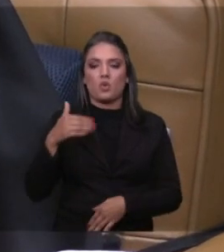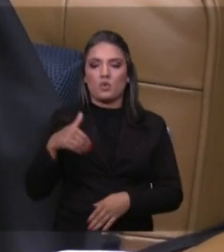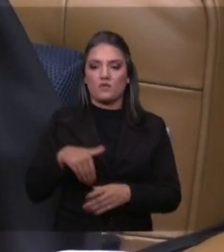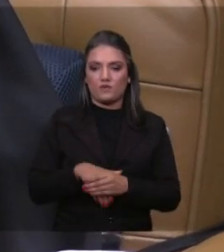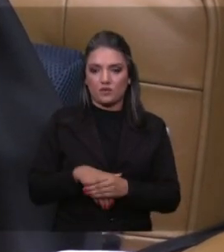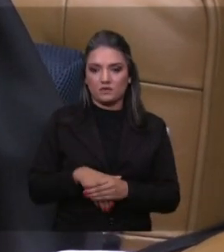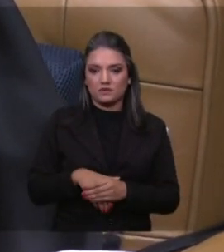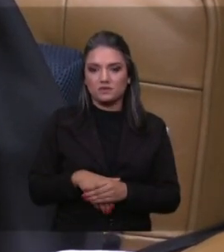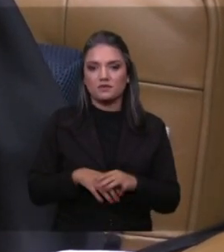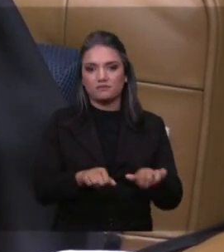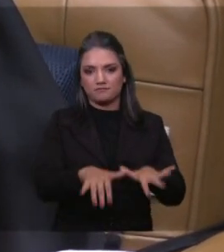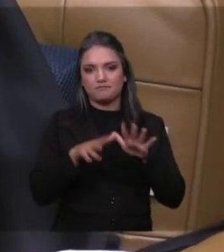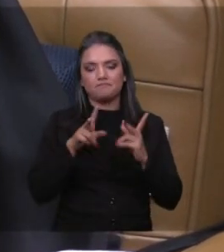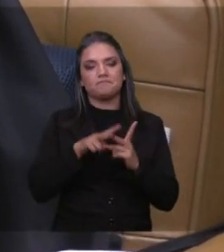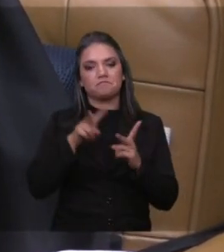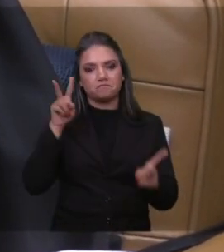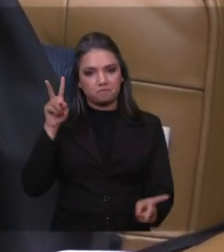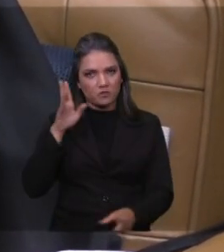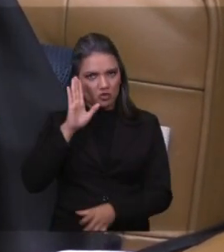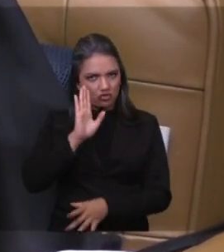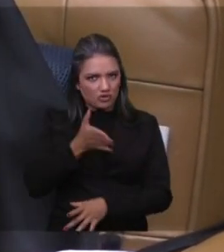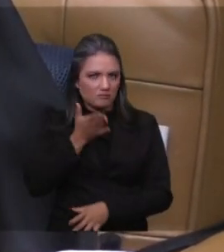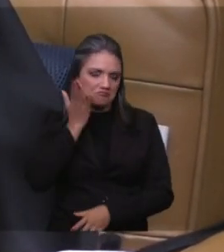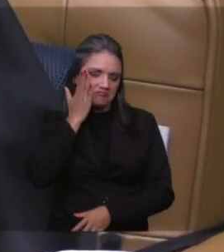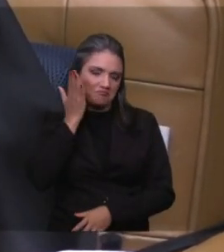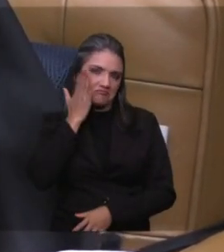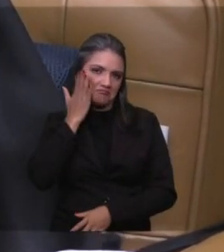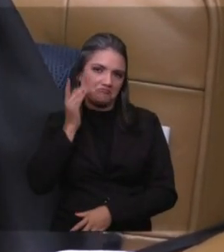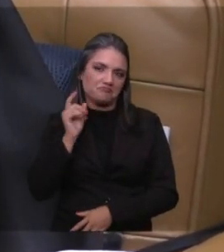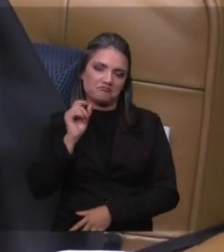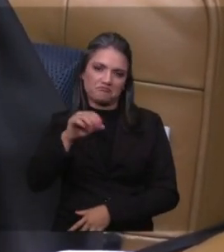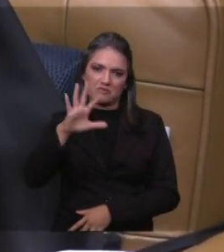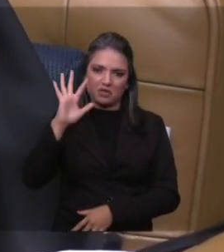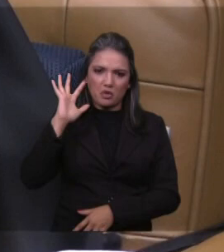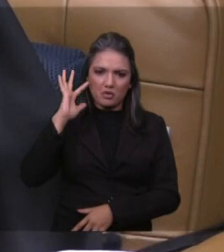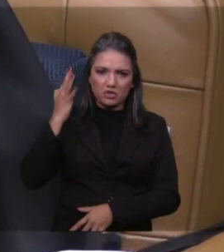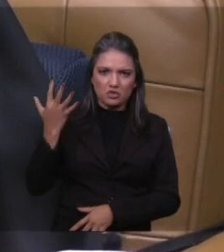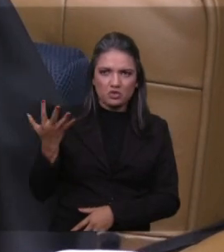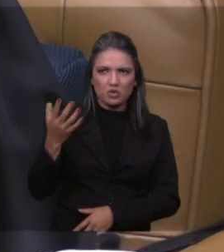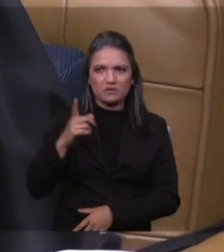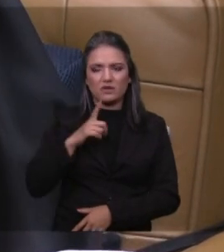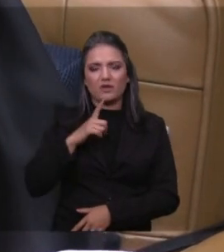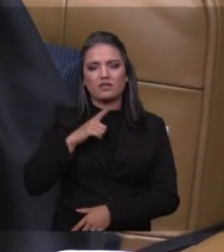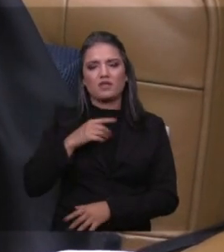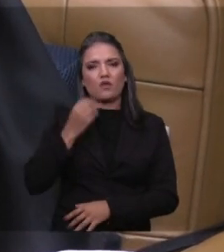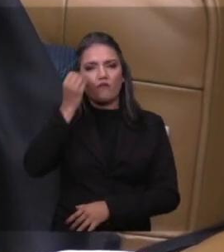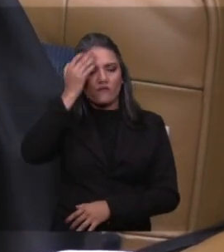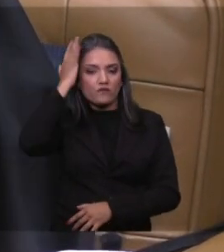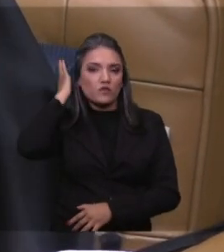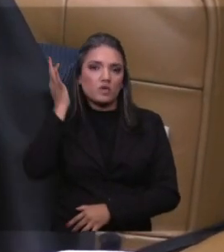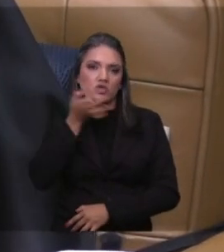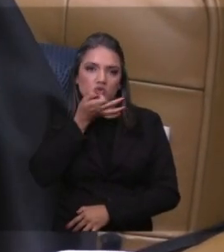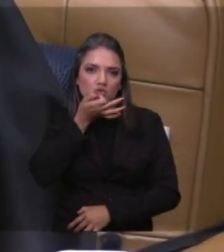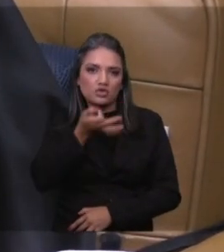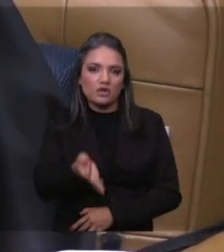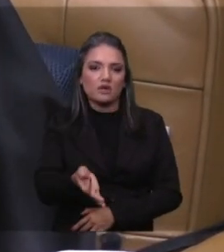votei no plenário virtual, já votei consciente de que a solução dada pelo ministro Fux também me parece,